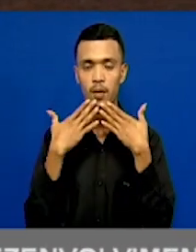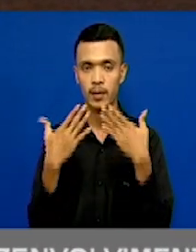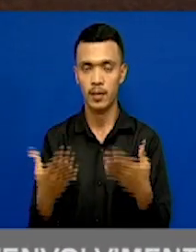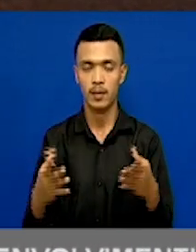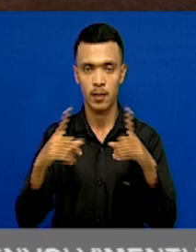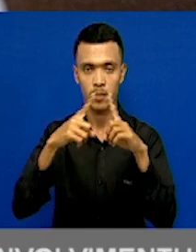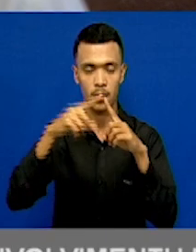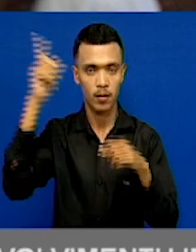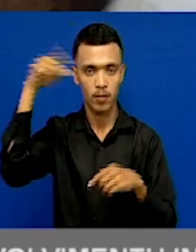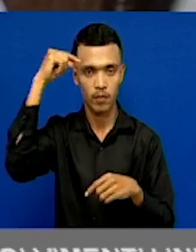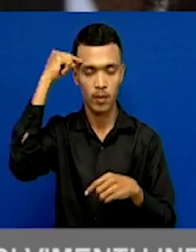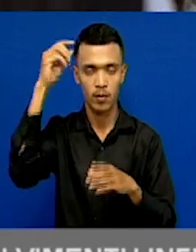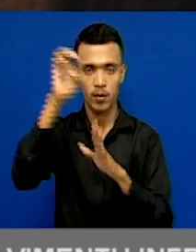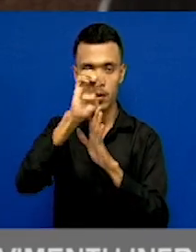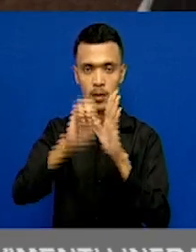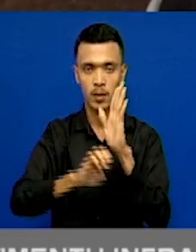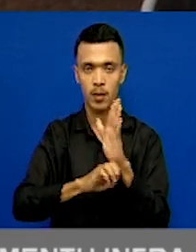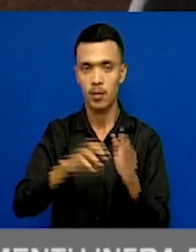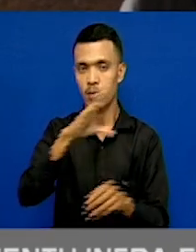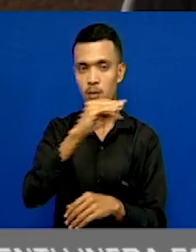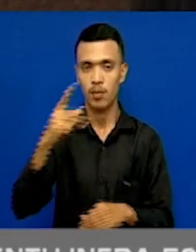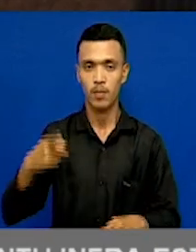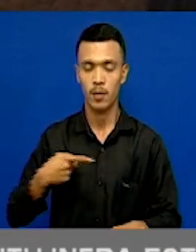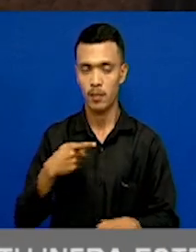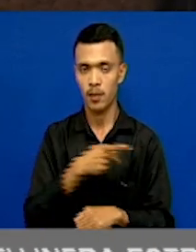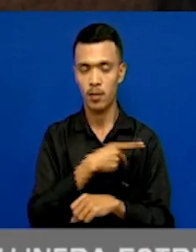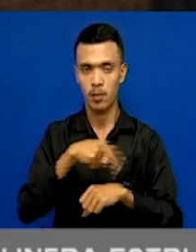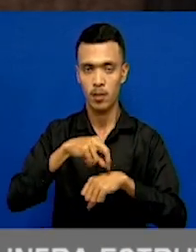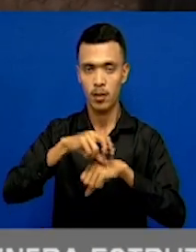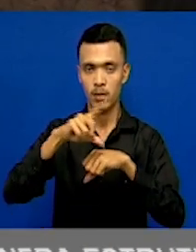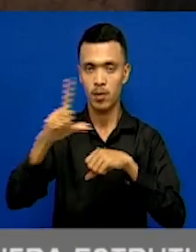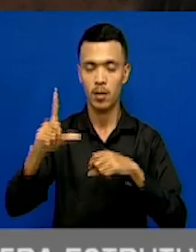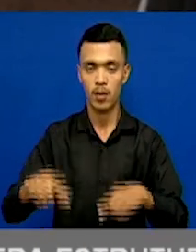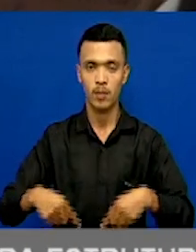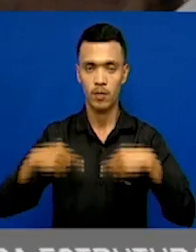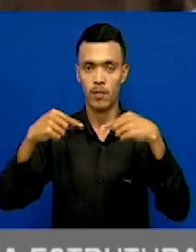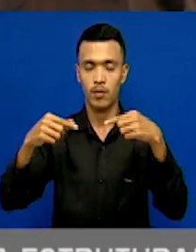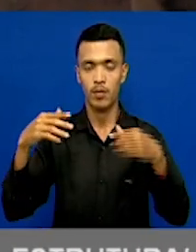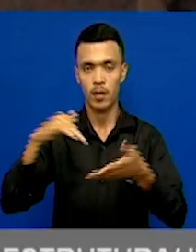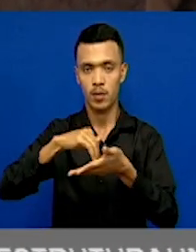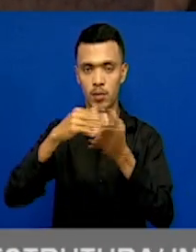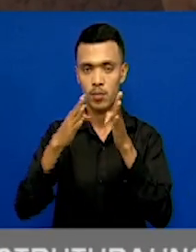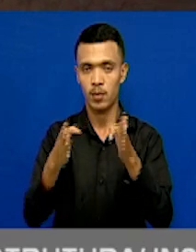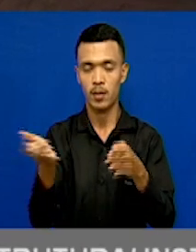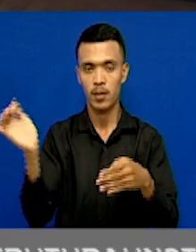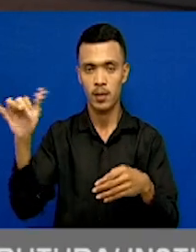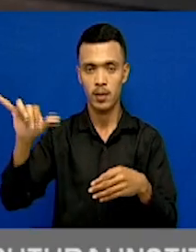Estado, ao Parlamento Nacional, que foi a força de Sira, para usar a